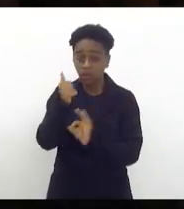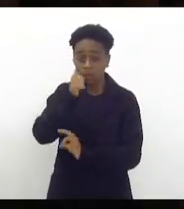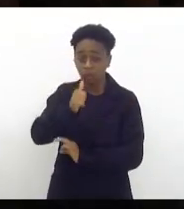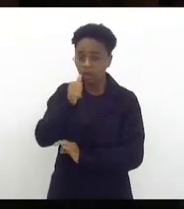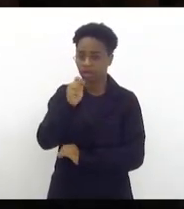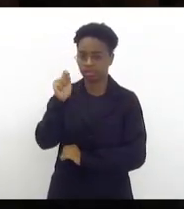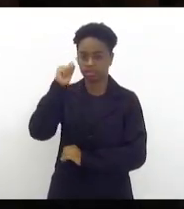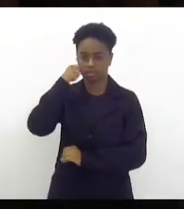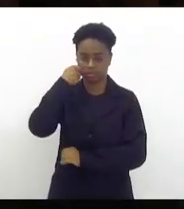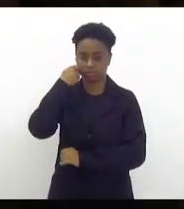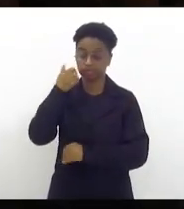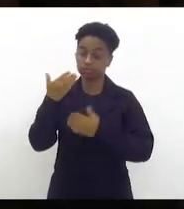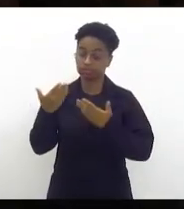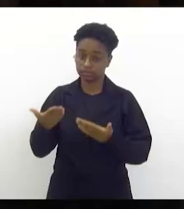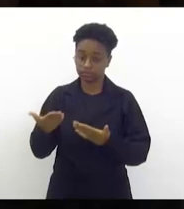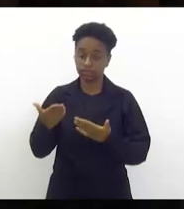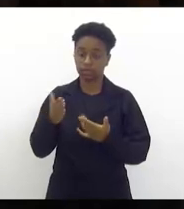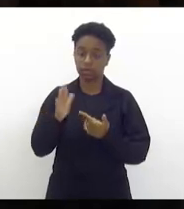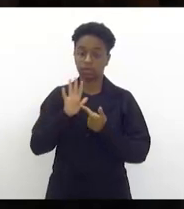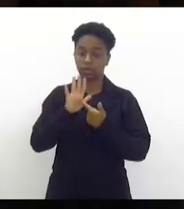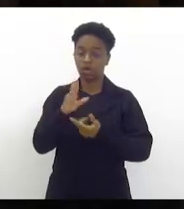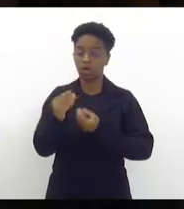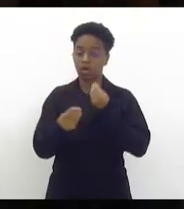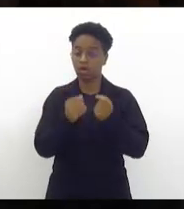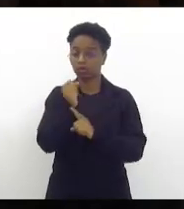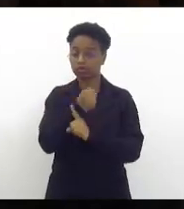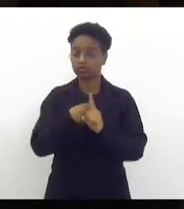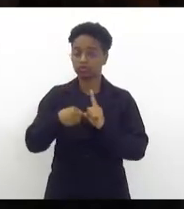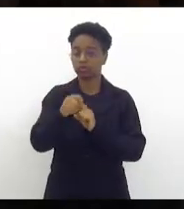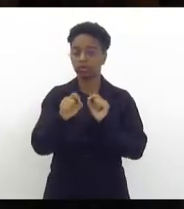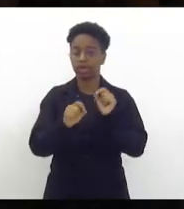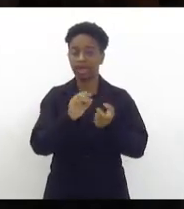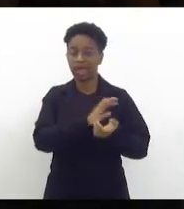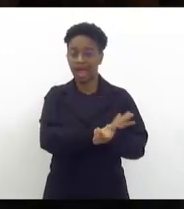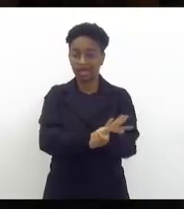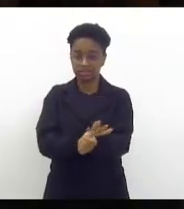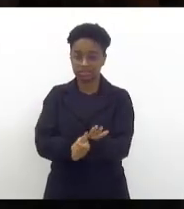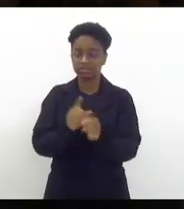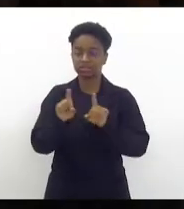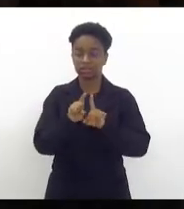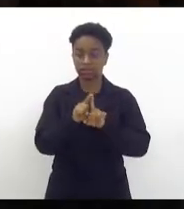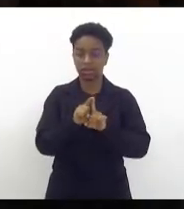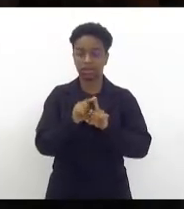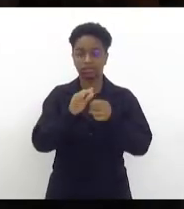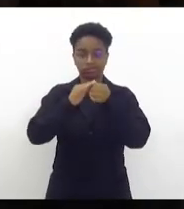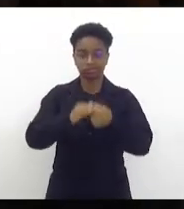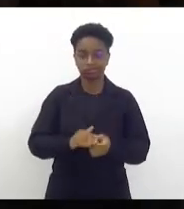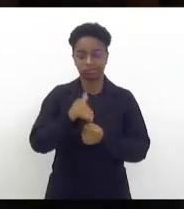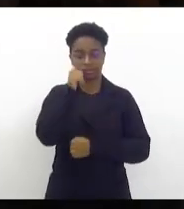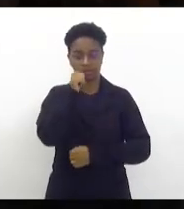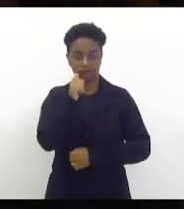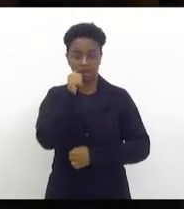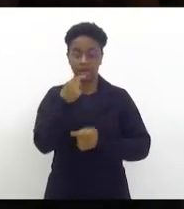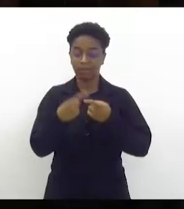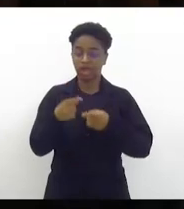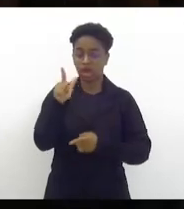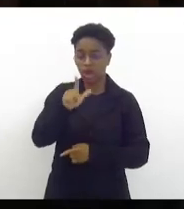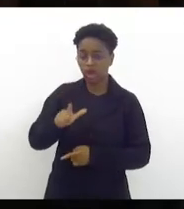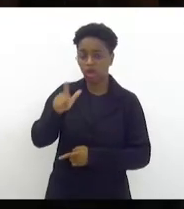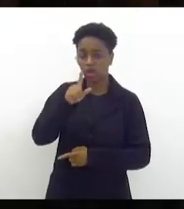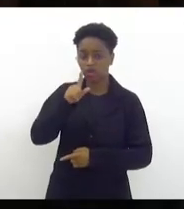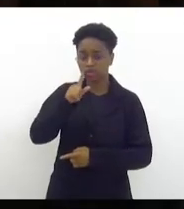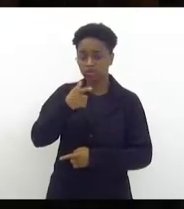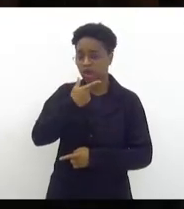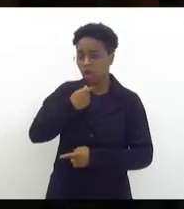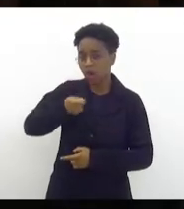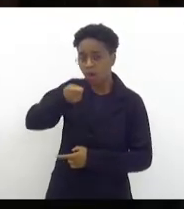negras. E isso remonta à nossa sociedade, que é racista e que é misógina, que a lógica patriarcal também opera sobre